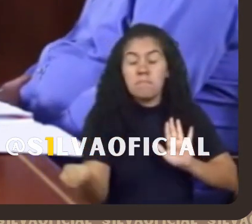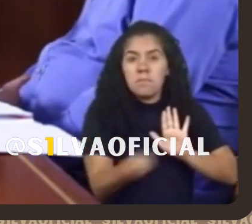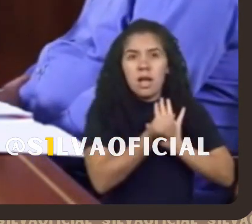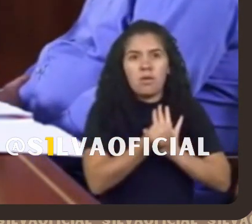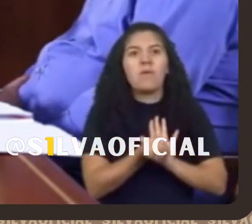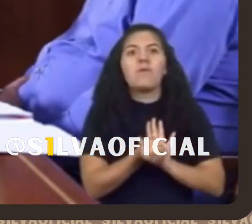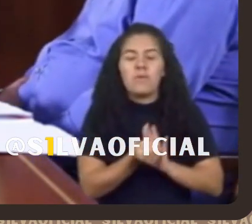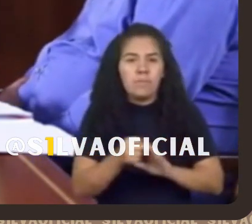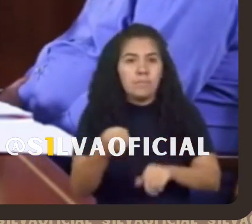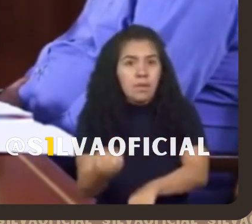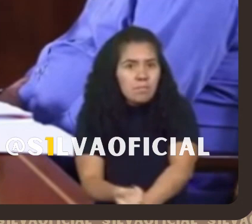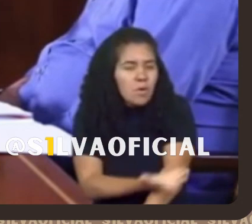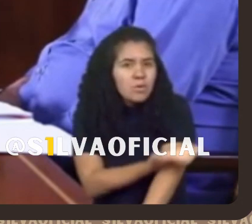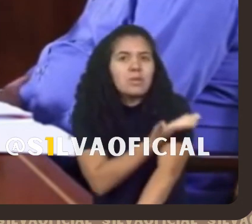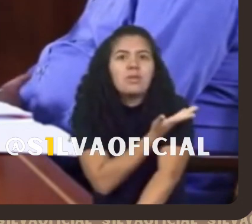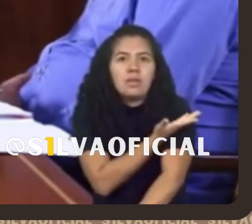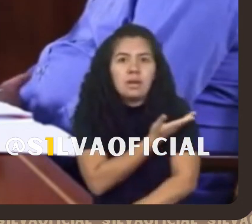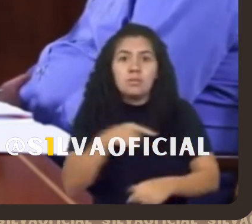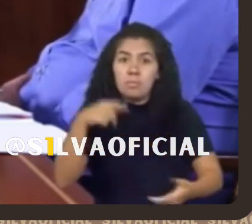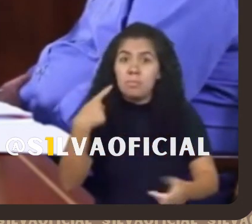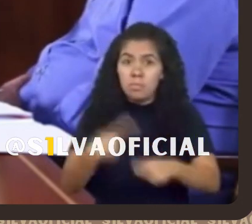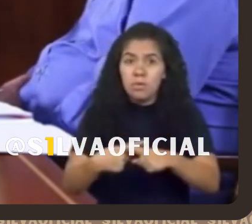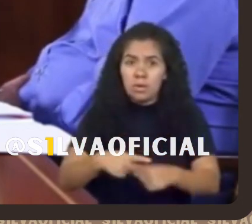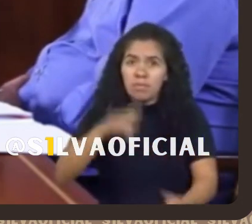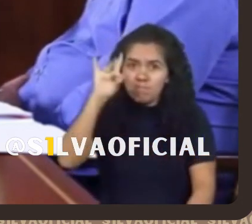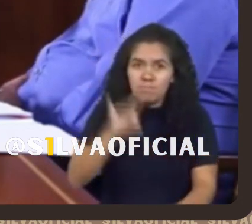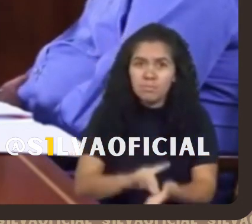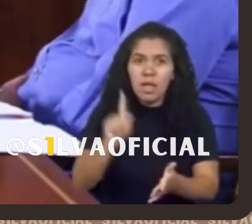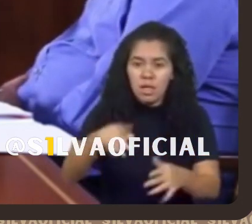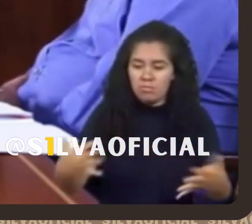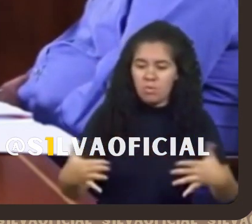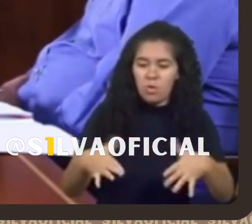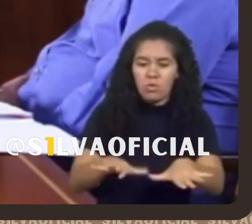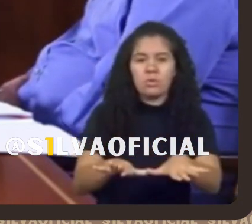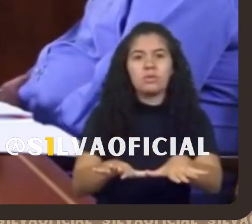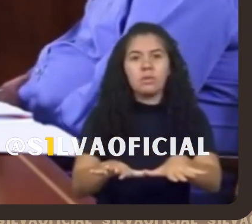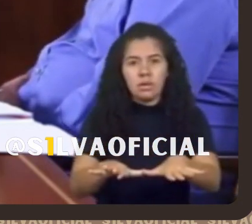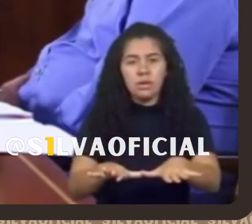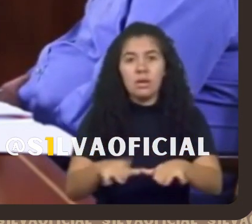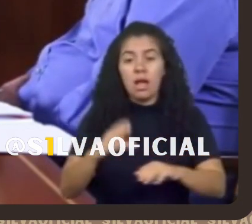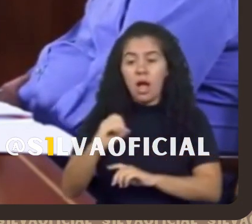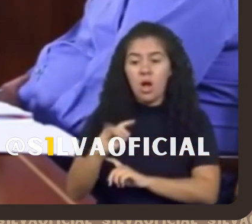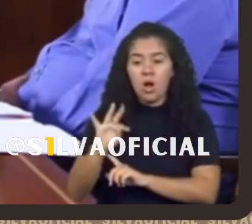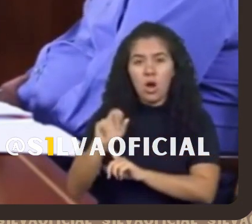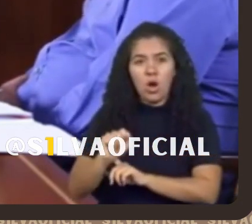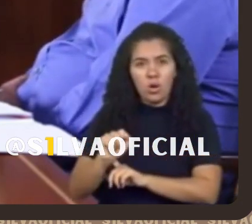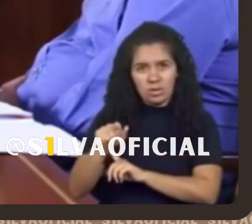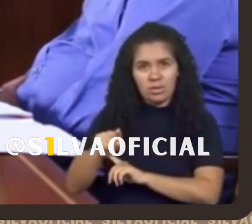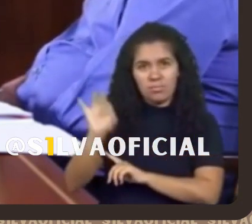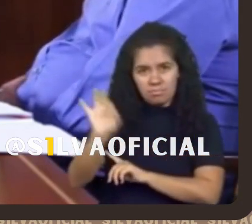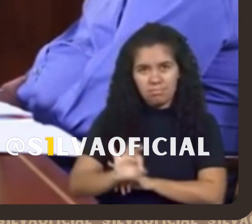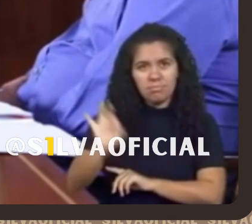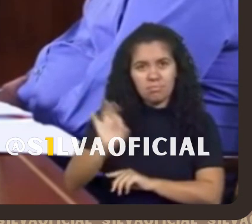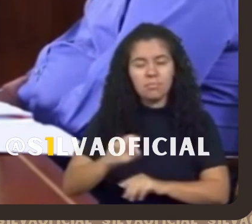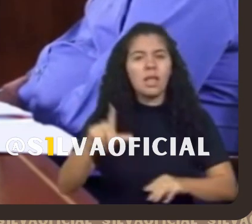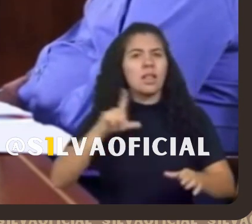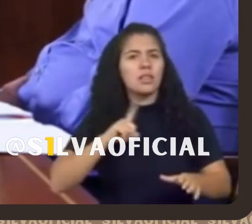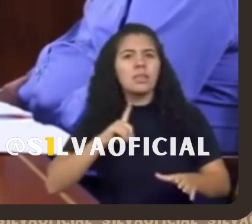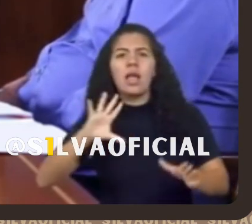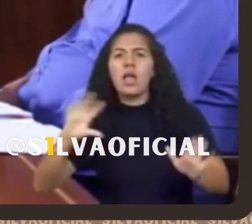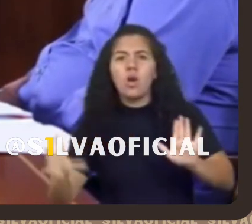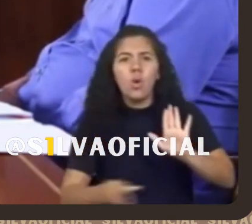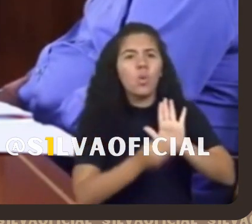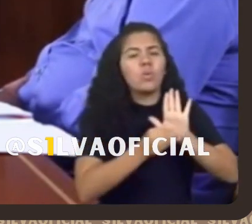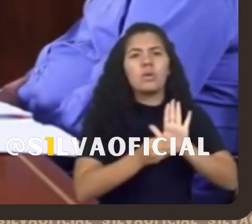exatamente inclusão um país tão desigual e a lei de cota a nova lei de cota trouxe novidad incluiu quilombolas Você tem uma ideia